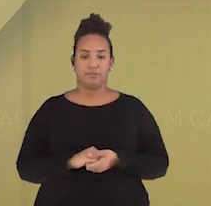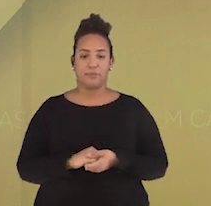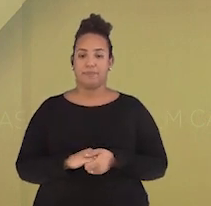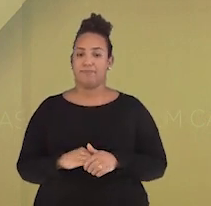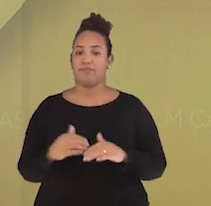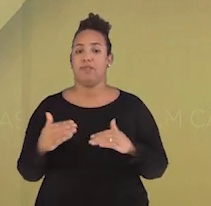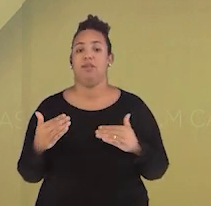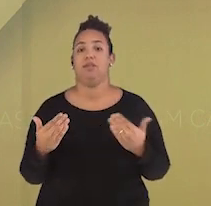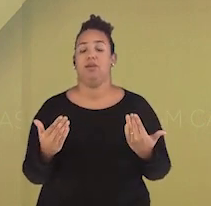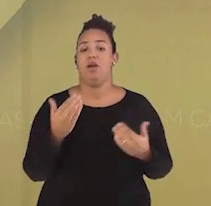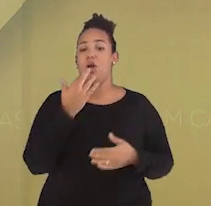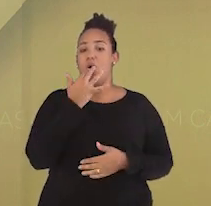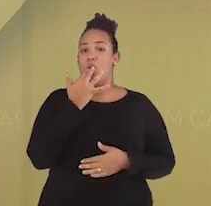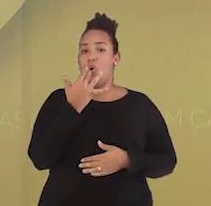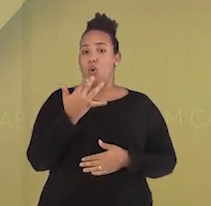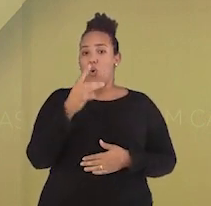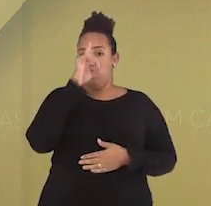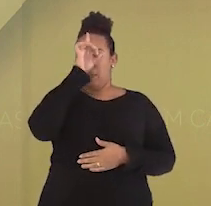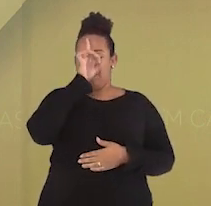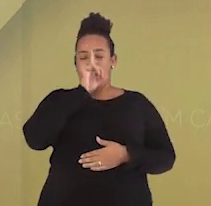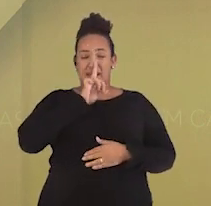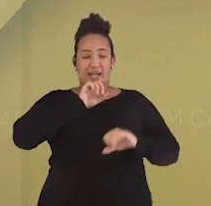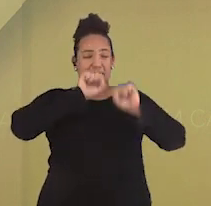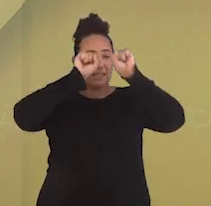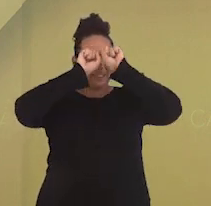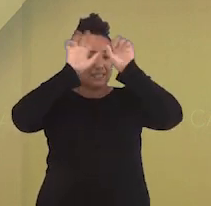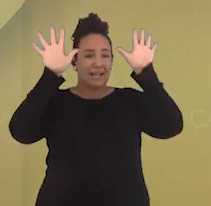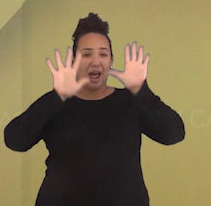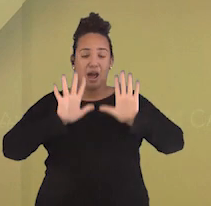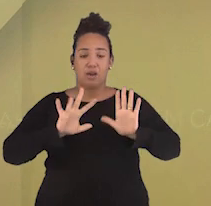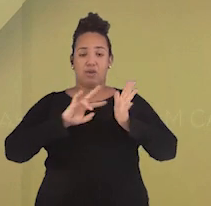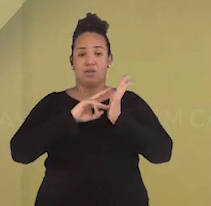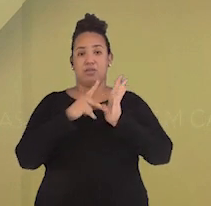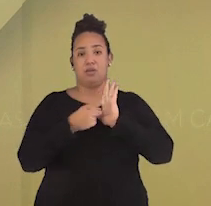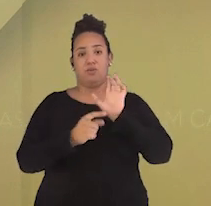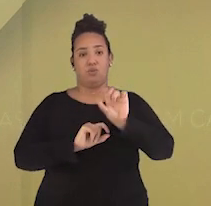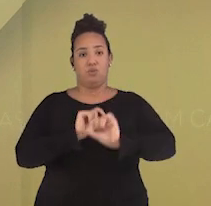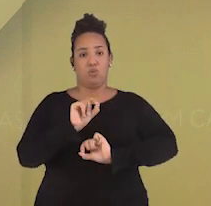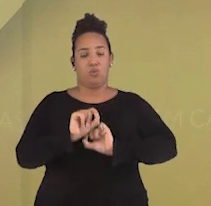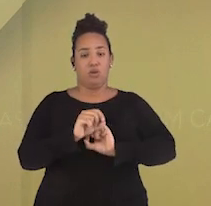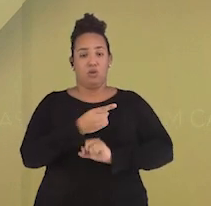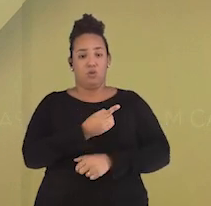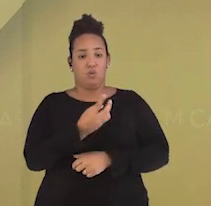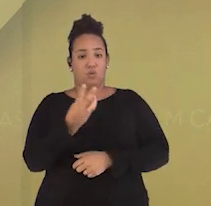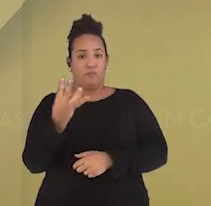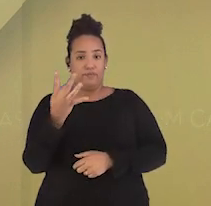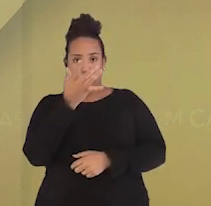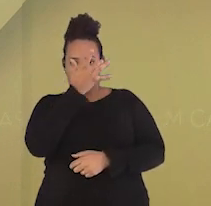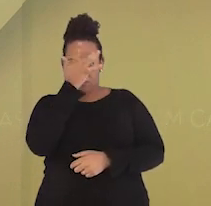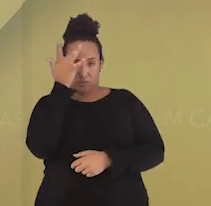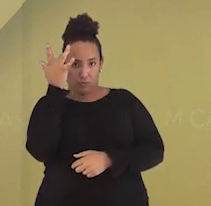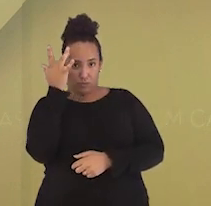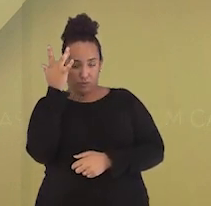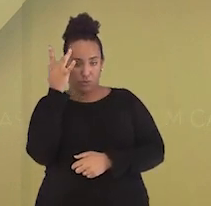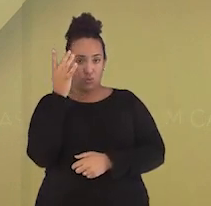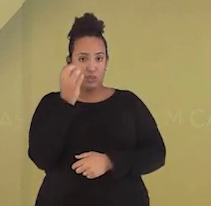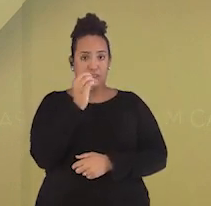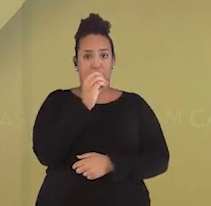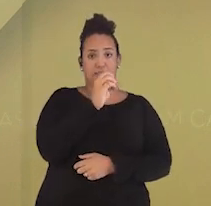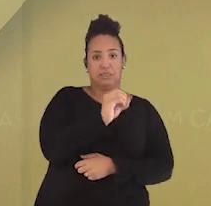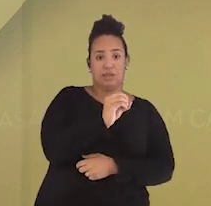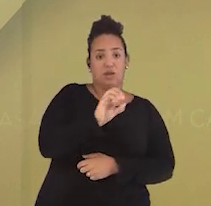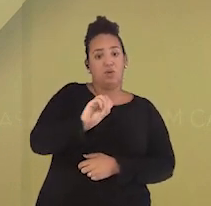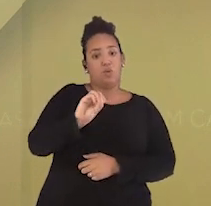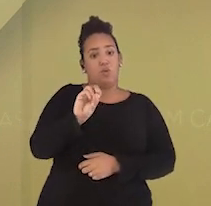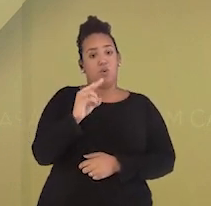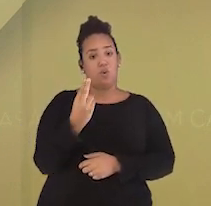amarela mais clara indica que a média nesses locais é de nenhum ou um habitante